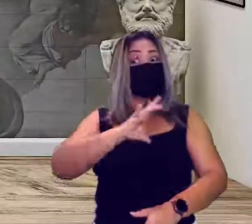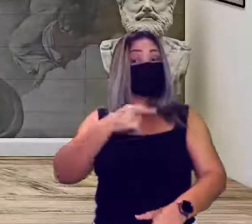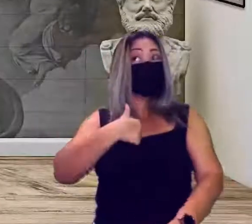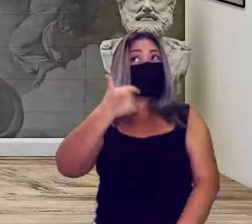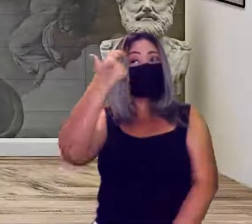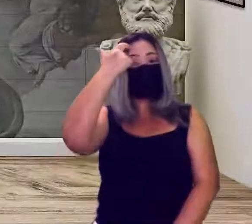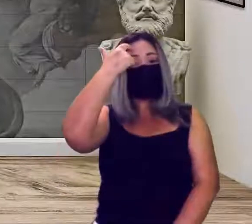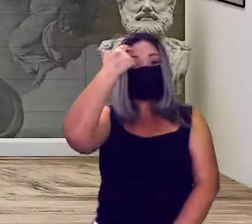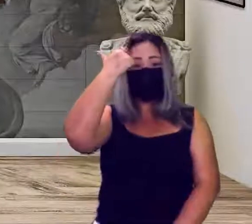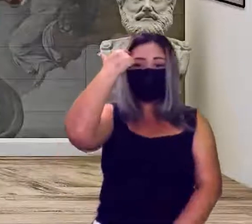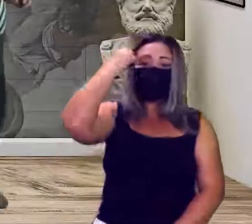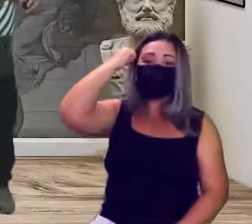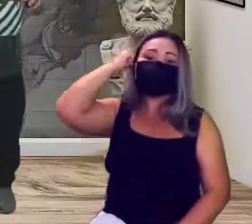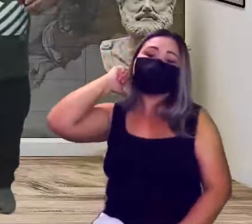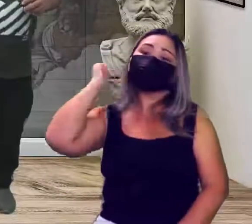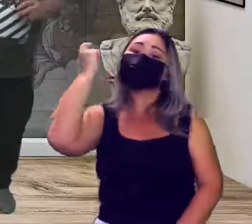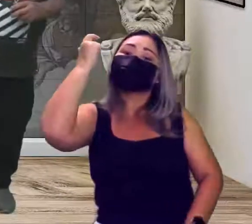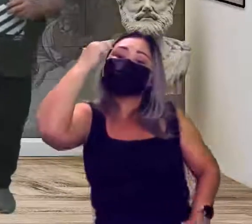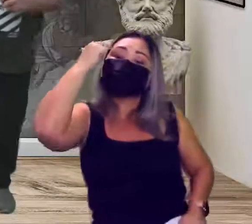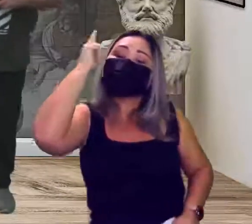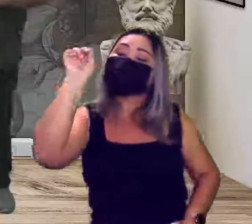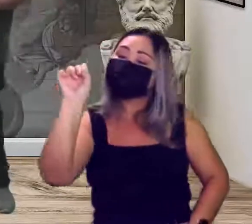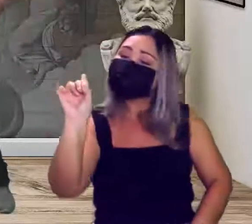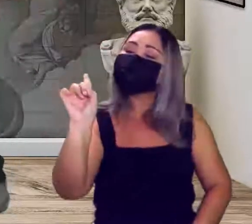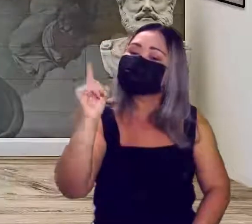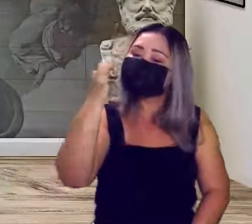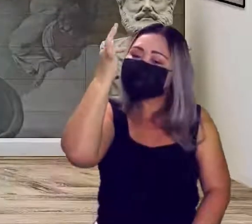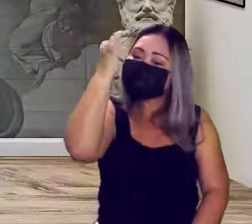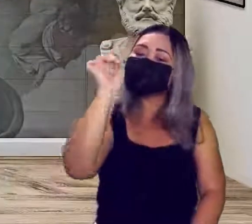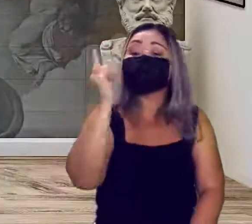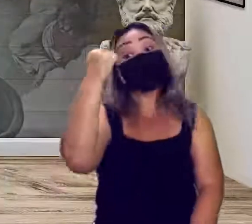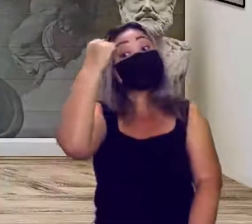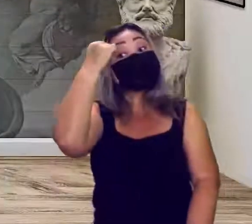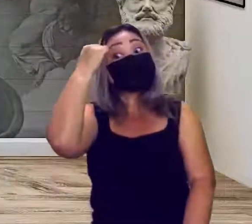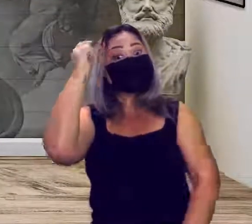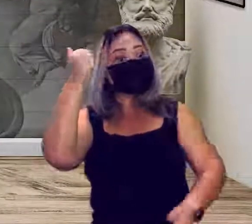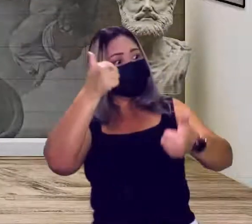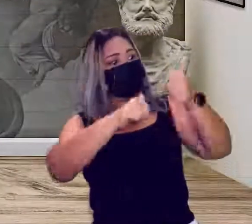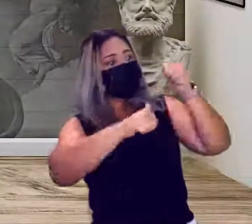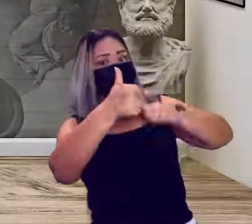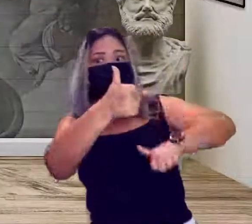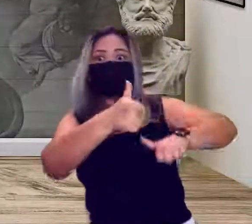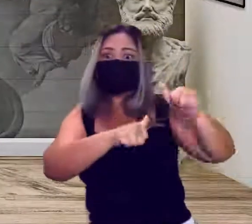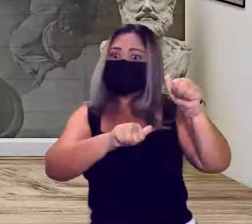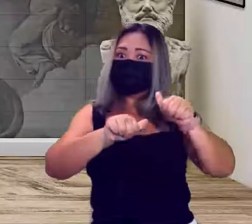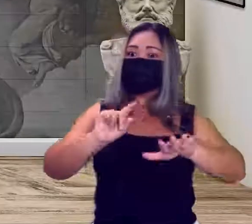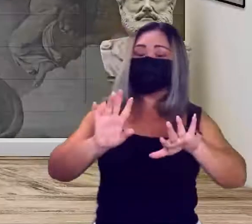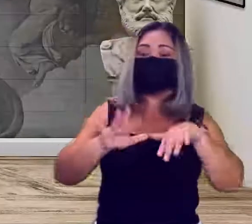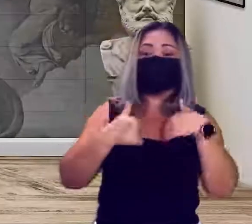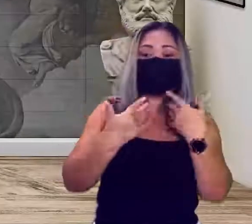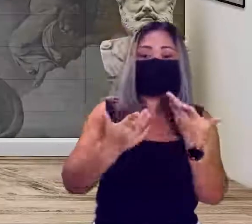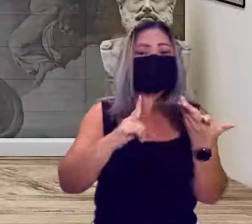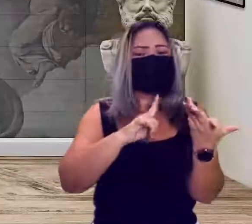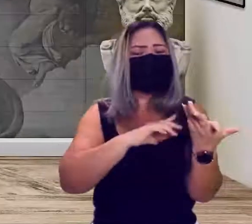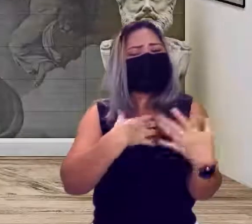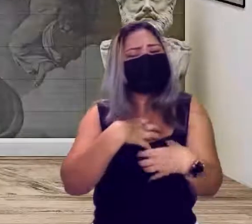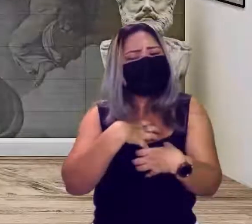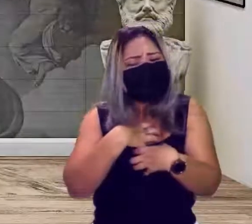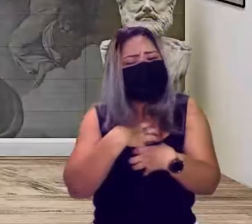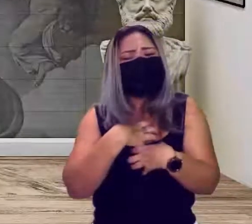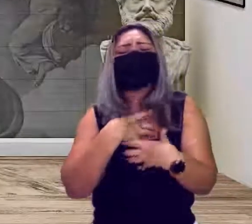pensavam, né? Vamos lá, eles pensavam. Bom, eles eram filósofos? Não, eles pensavam, analisavam. E eles também tinham sentimento,